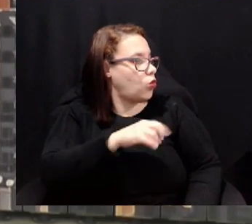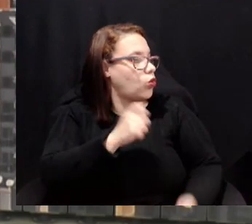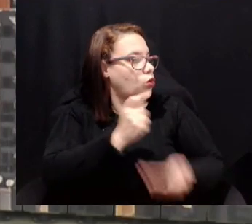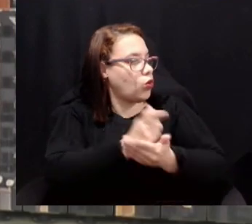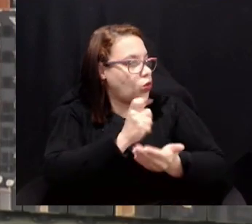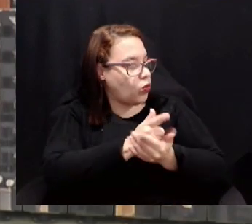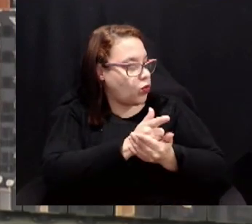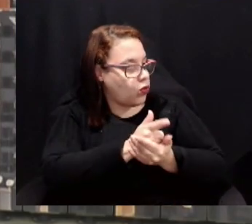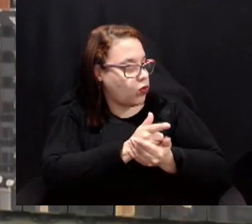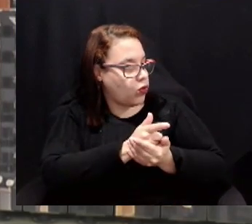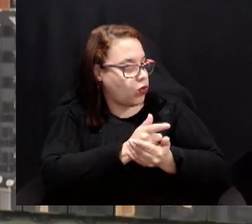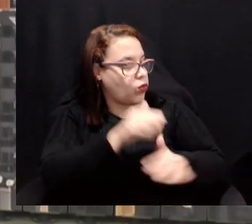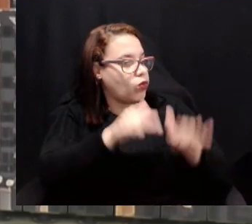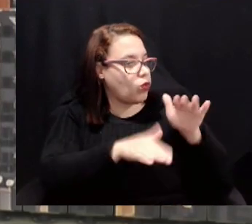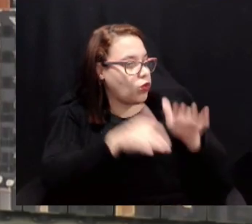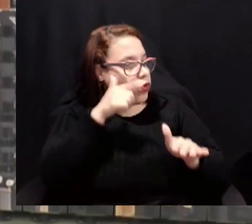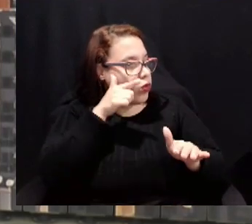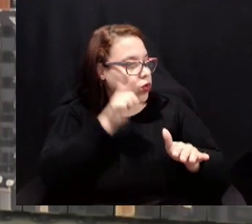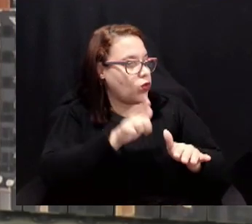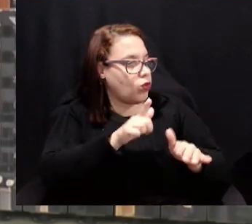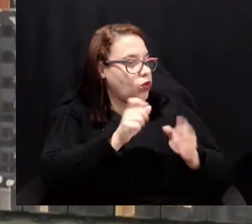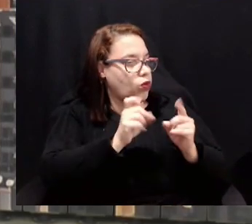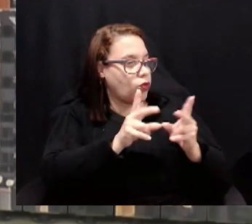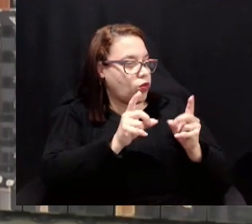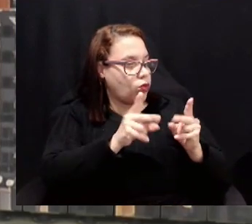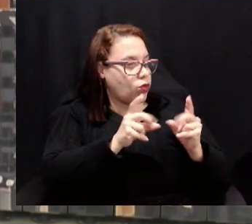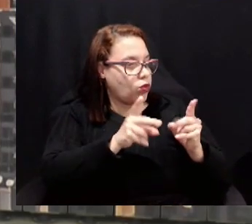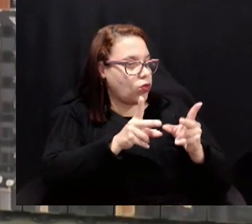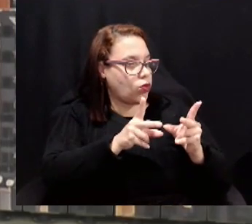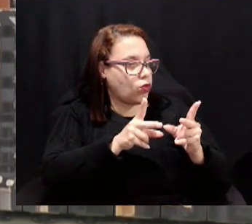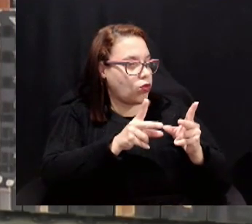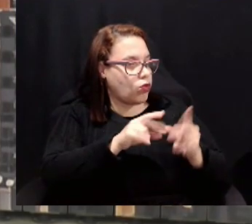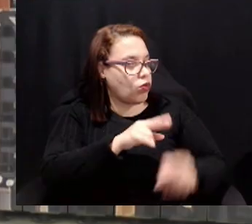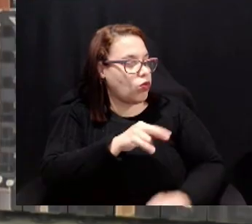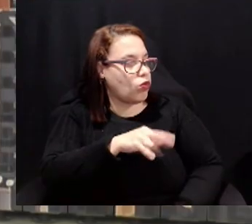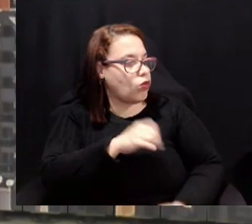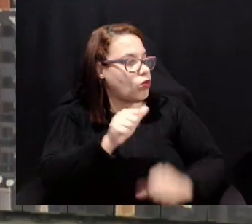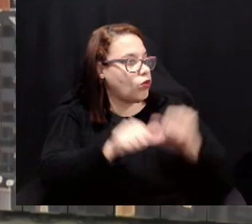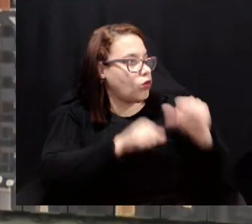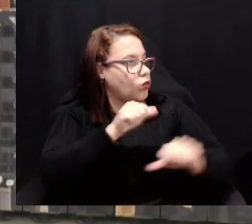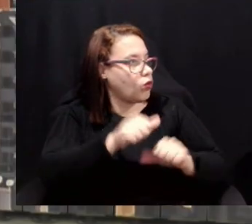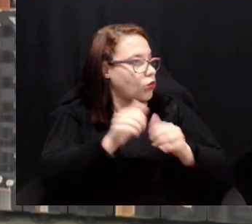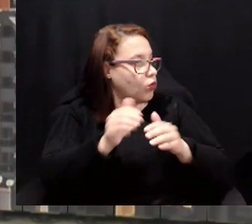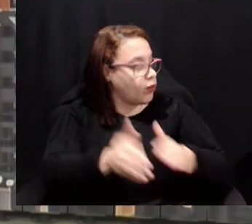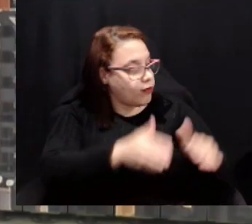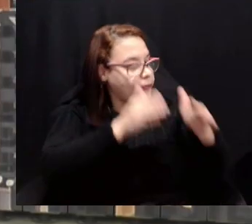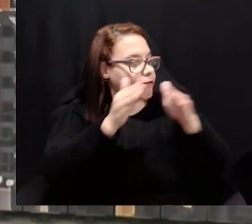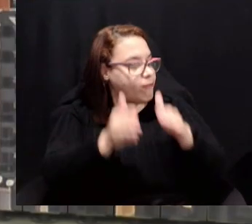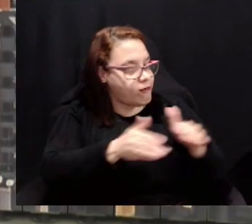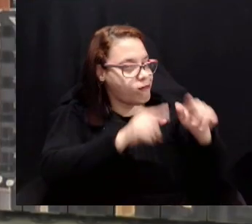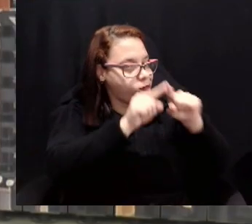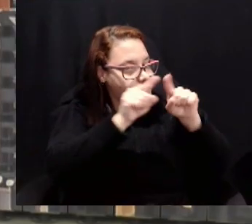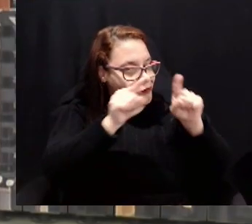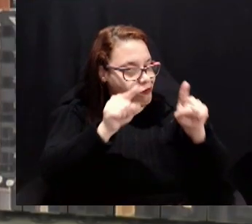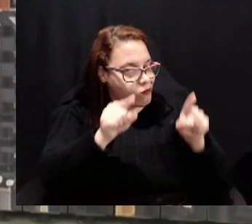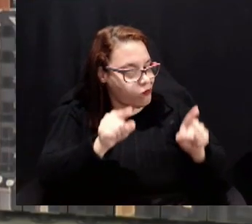vezes é preciso pagar. À medida que você consegue vender esse resíduo e transformar isso numa cadeia